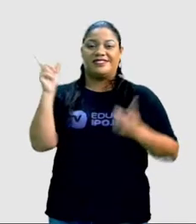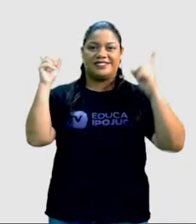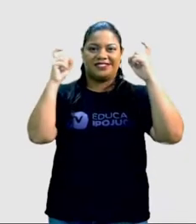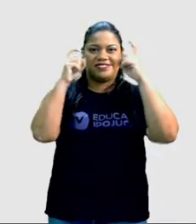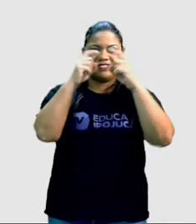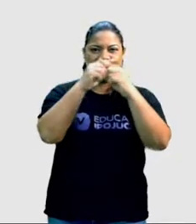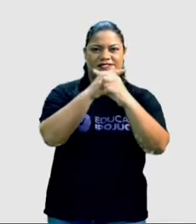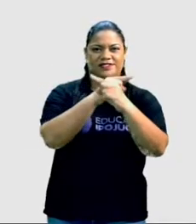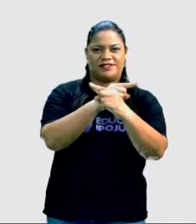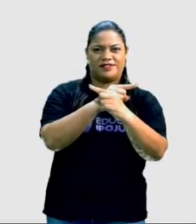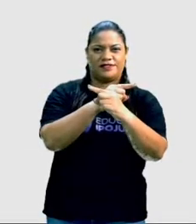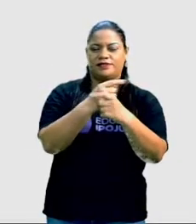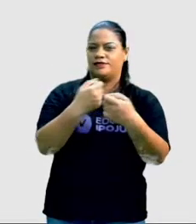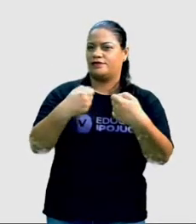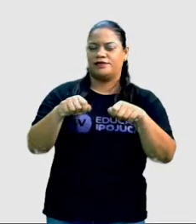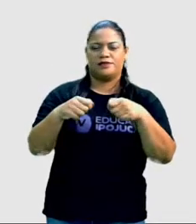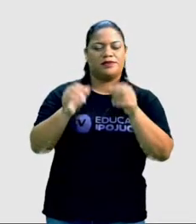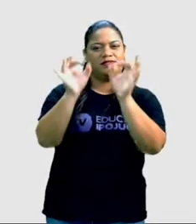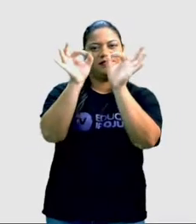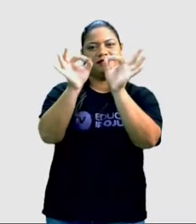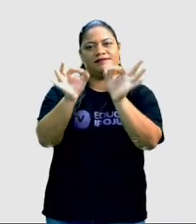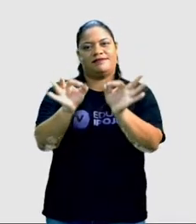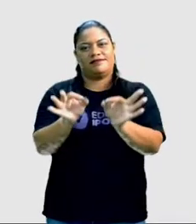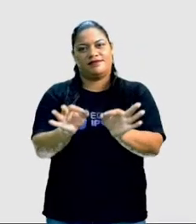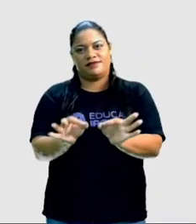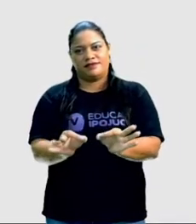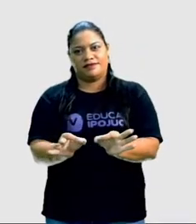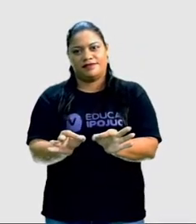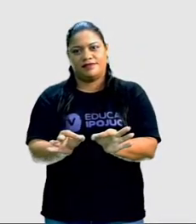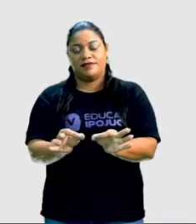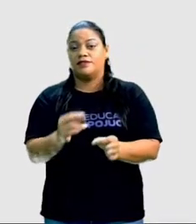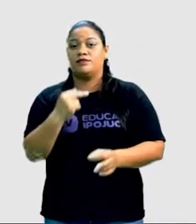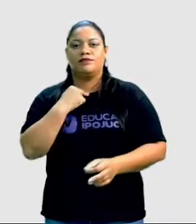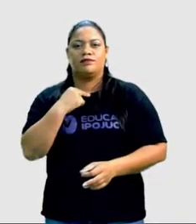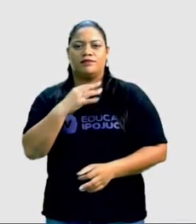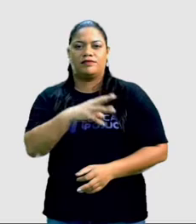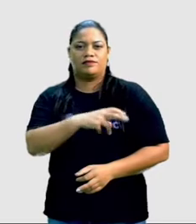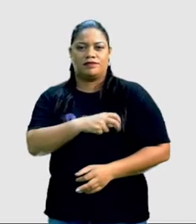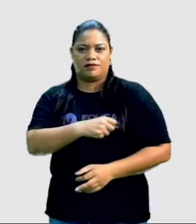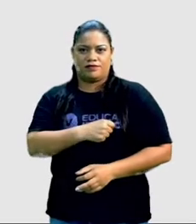difícil ser, não precisa ser perfeito. Se não der para ser amor, não